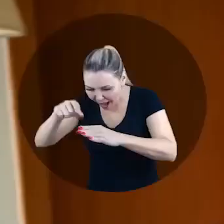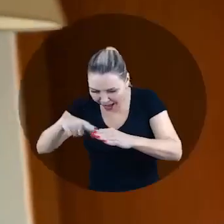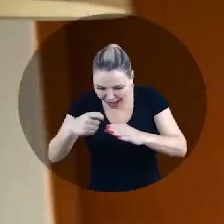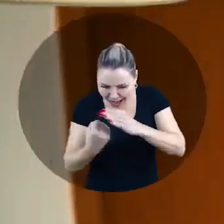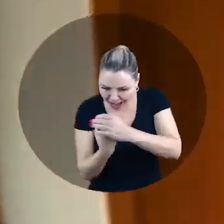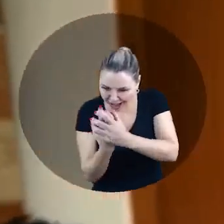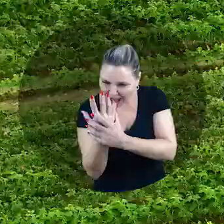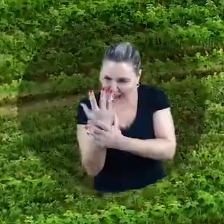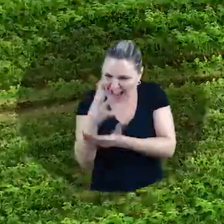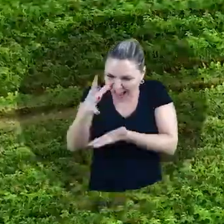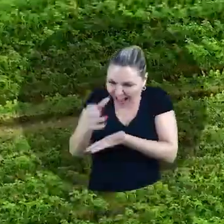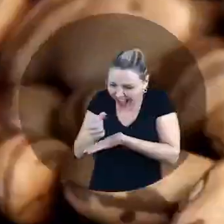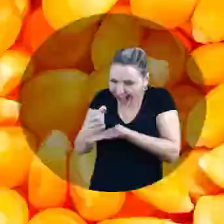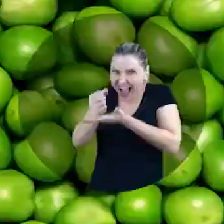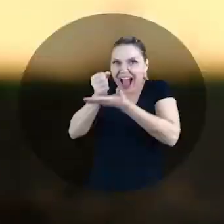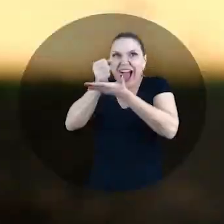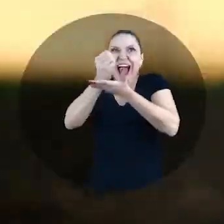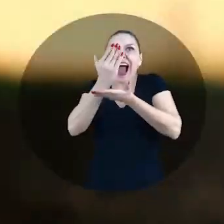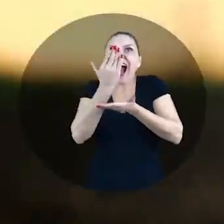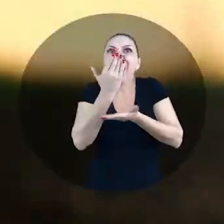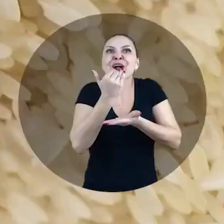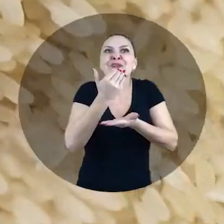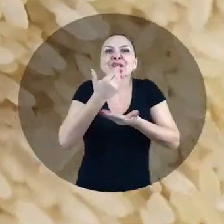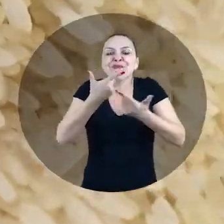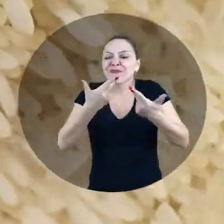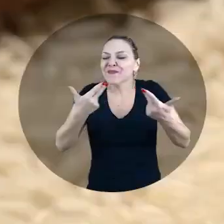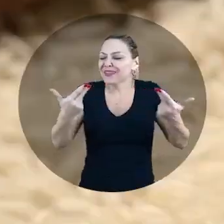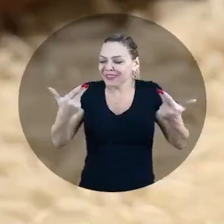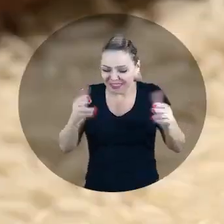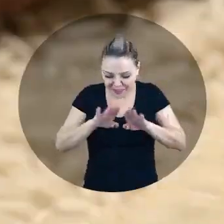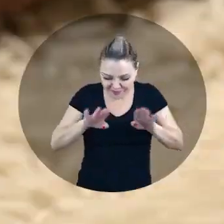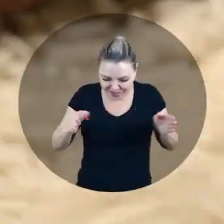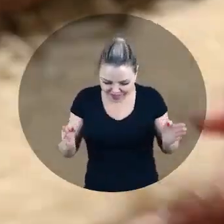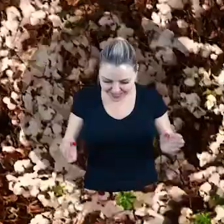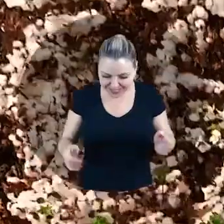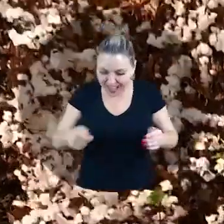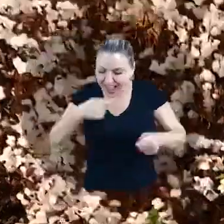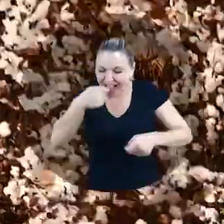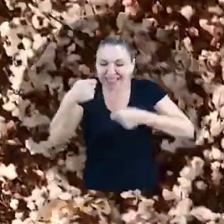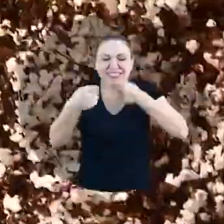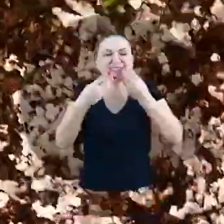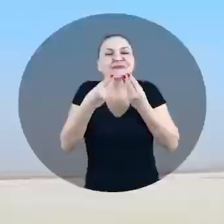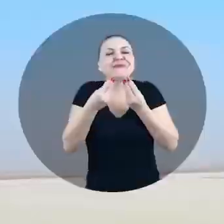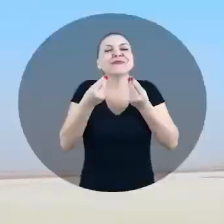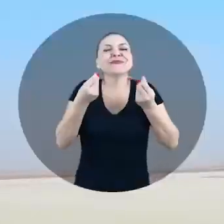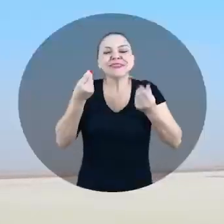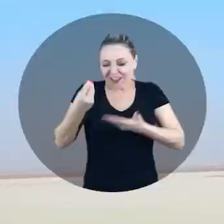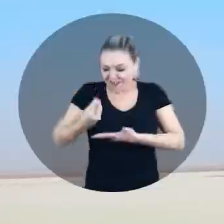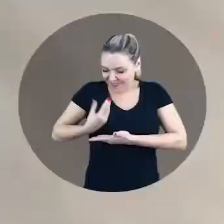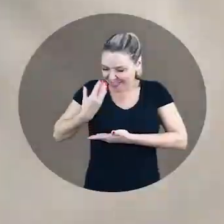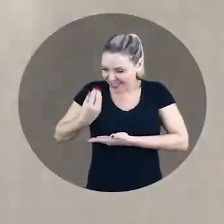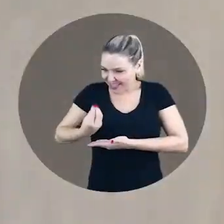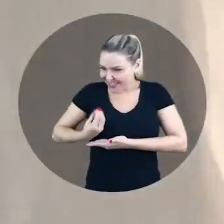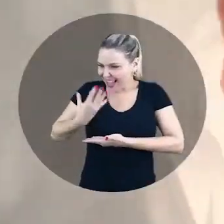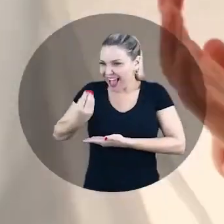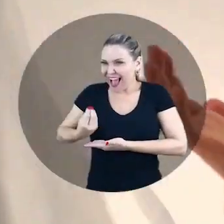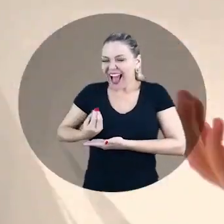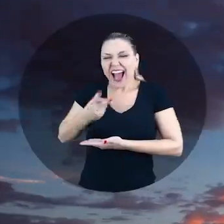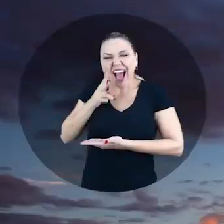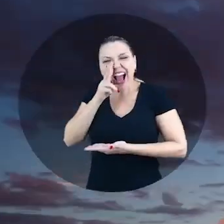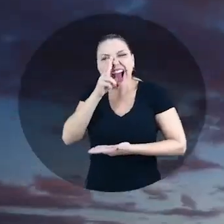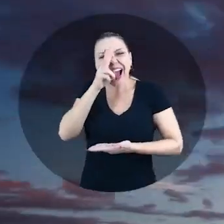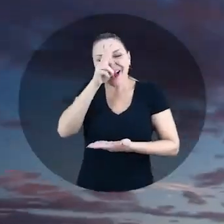Oh, é tudo que vem lá do chão, que chega na mesa, na mão, na sua